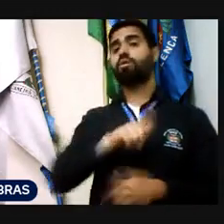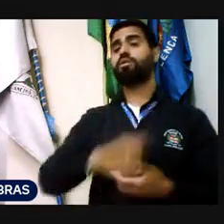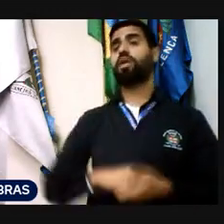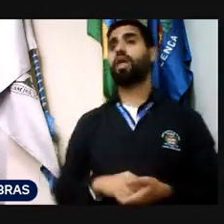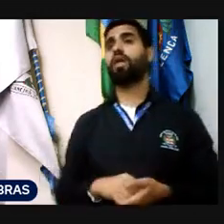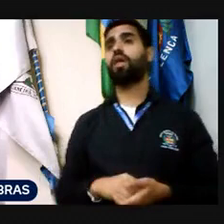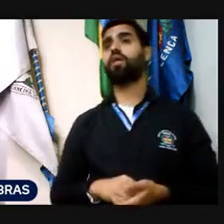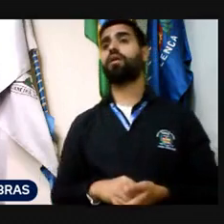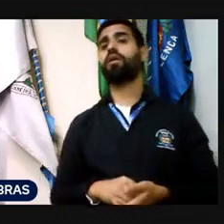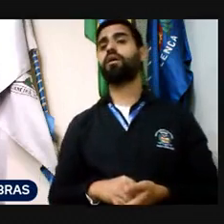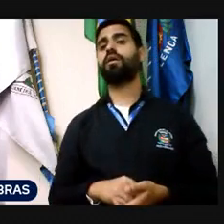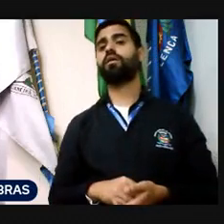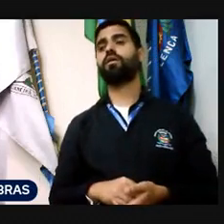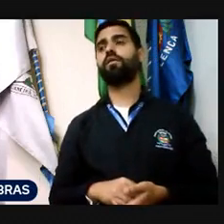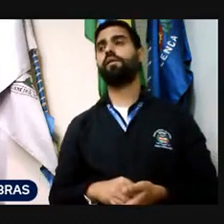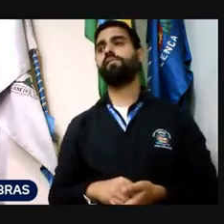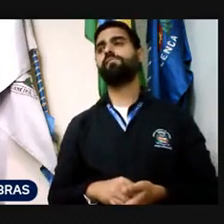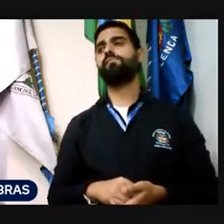manejo, de